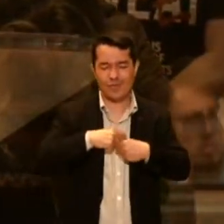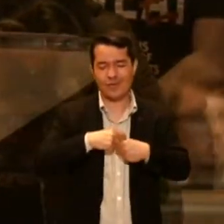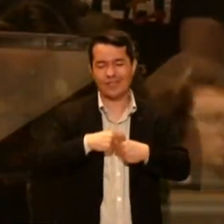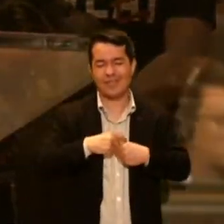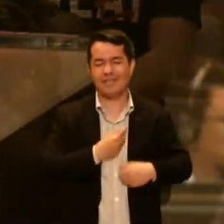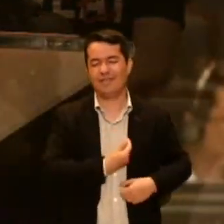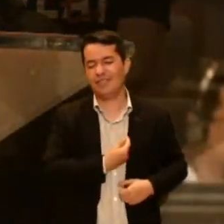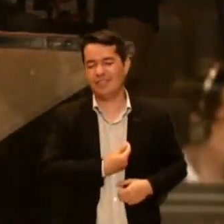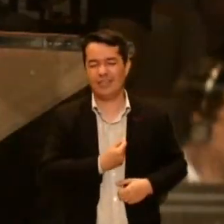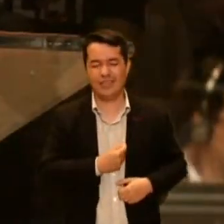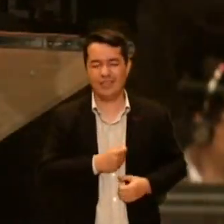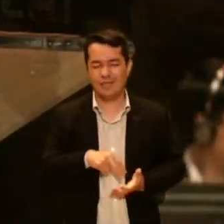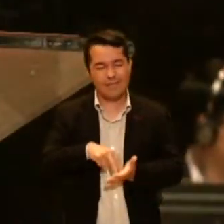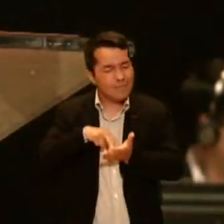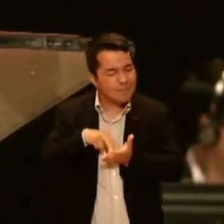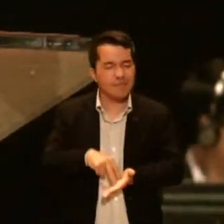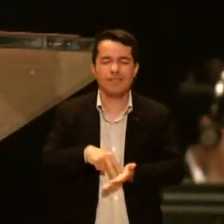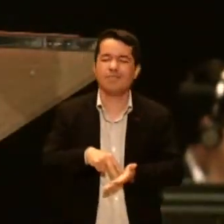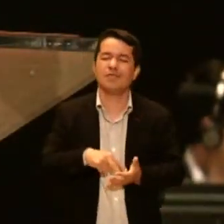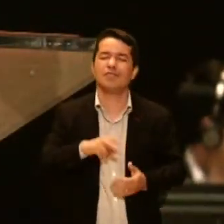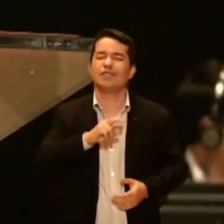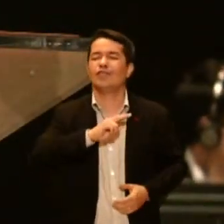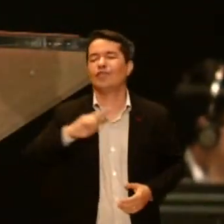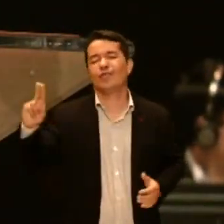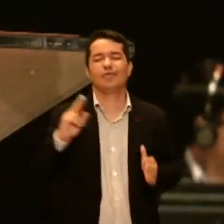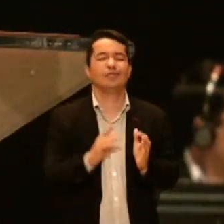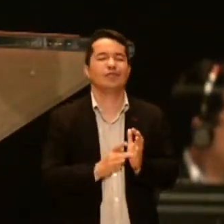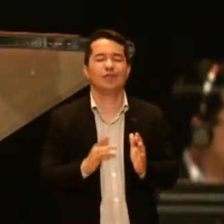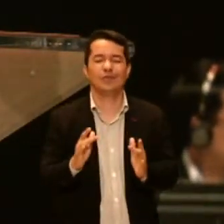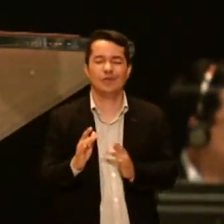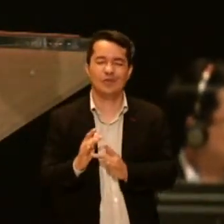aquilo que eu oro em nome de Jesus. Amém e amém.